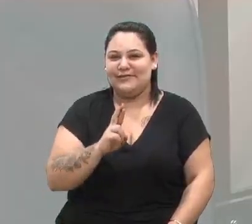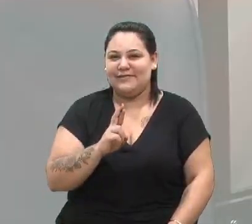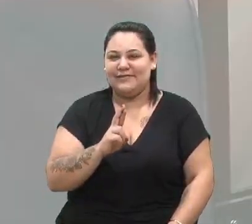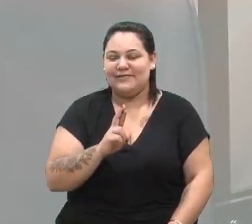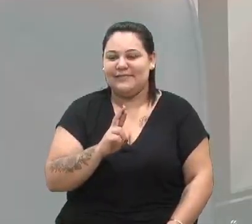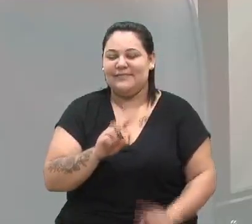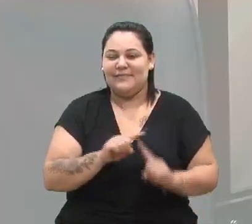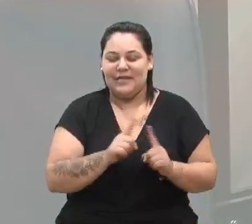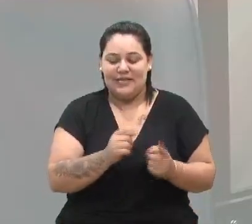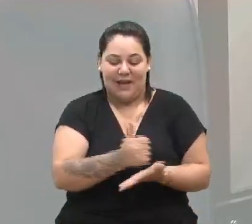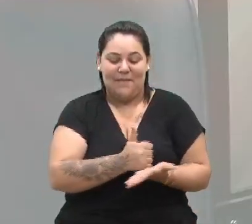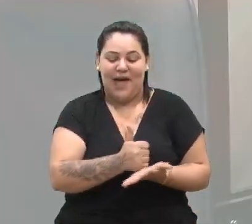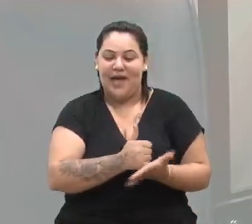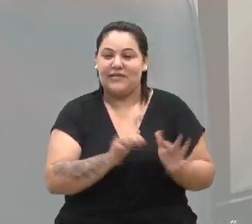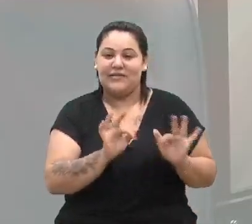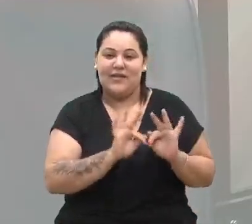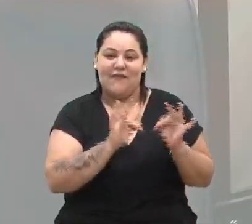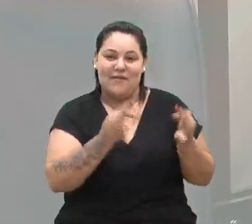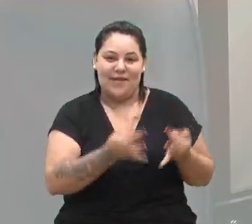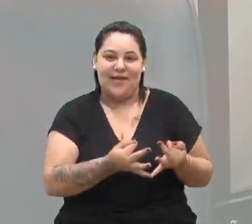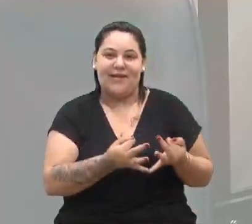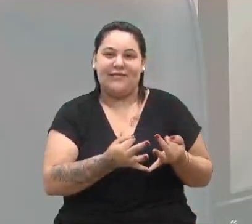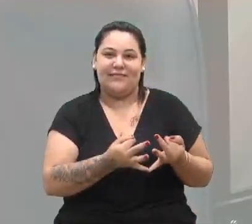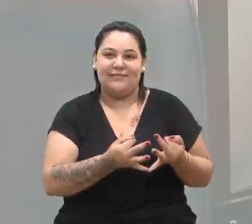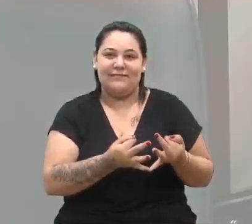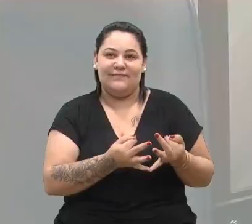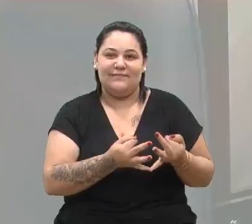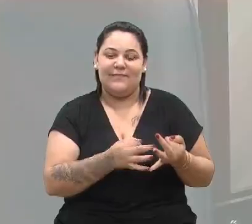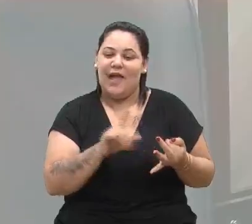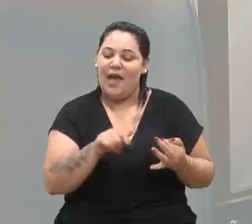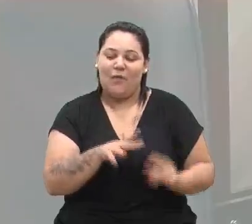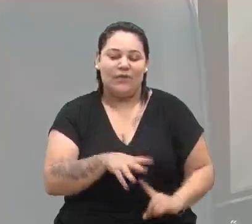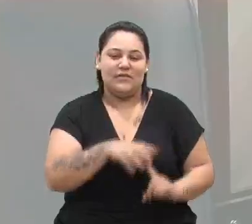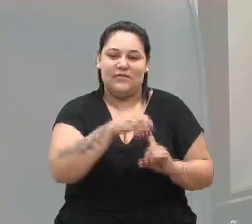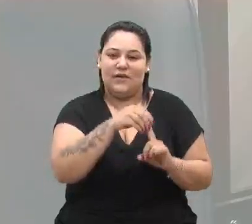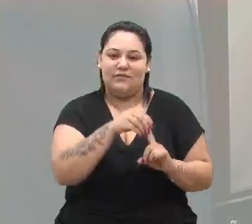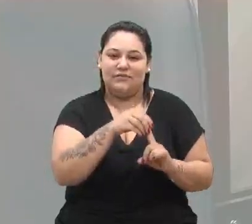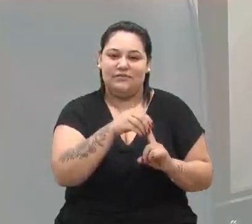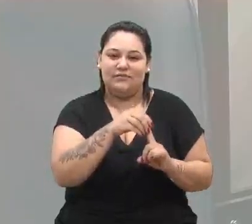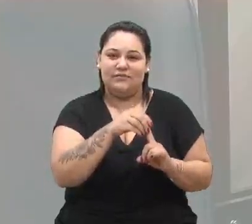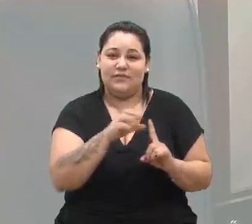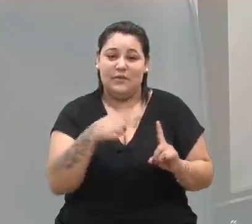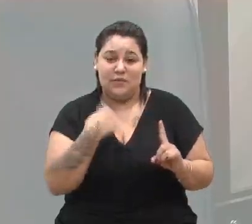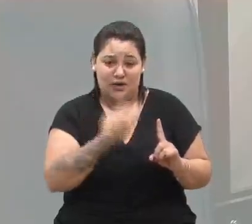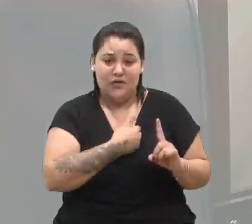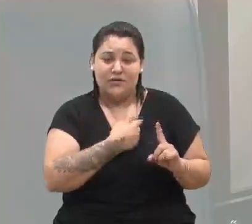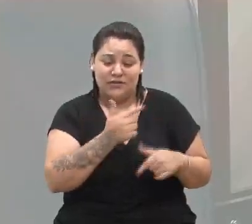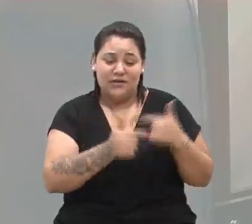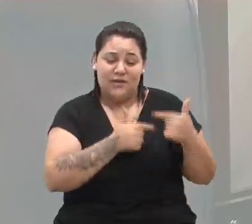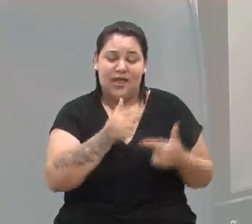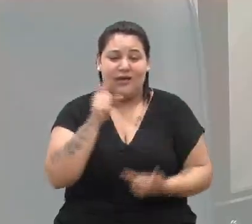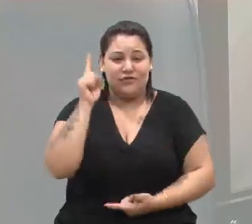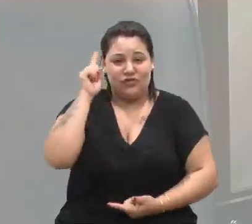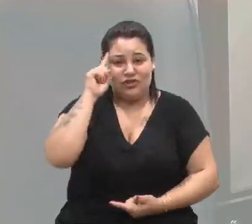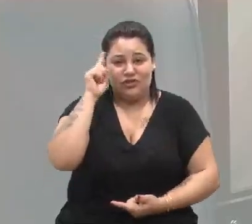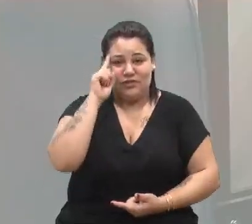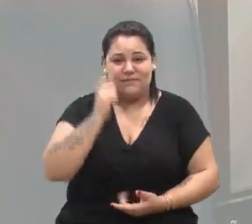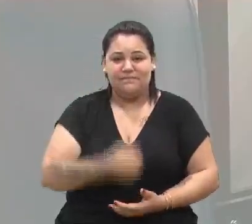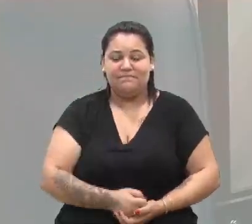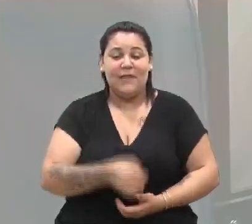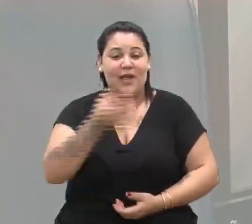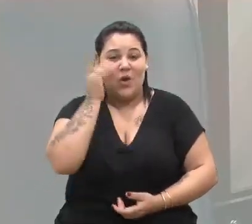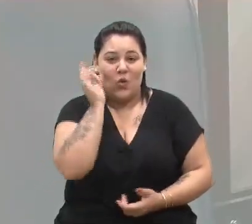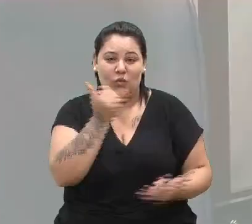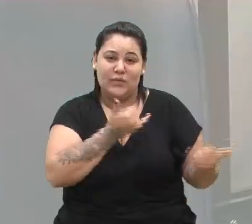base familiar é a base de tudo. Até para nós produzir no dia a dia. Ontem, por